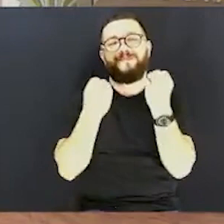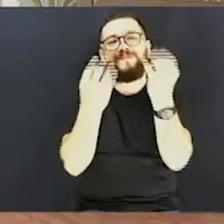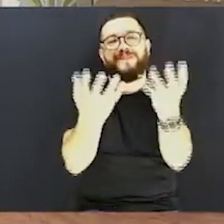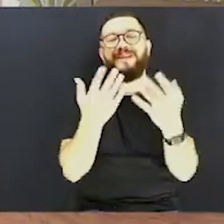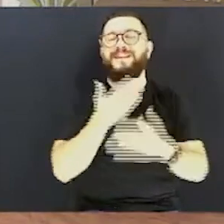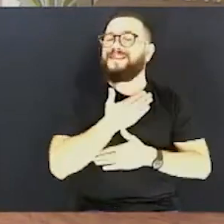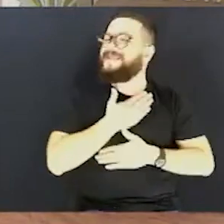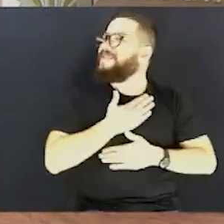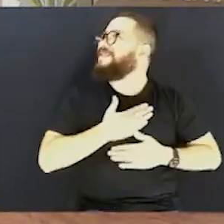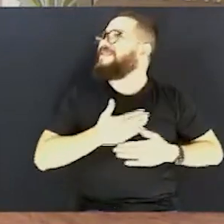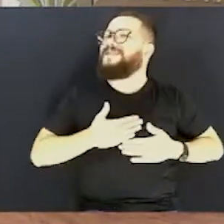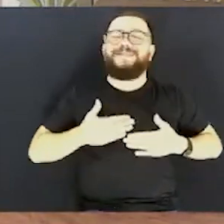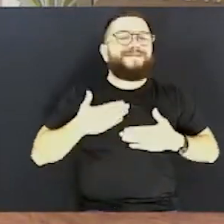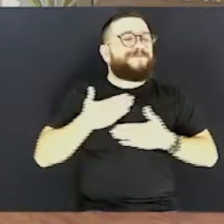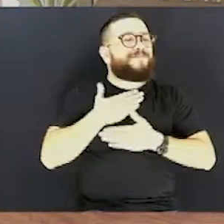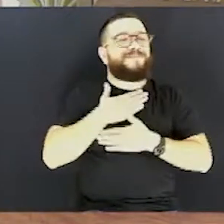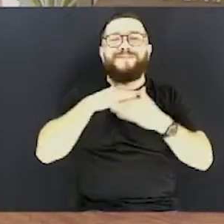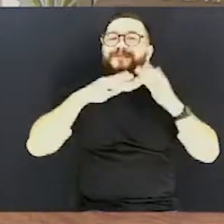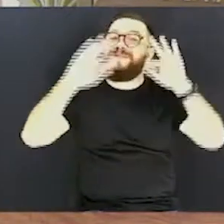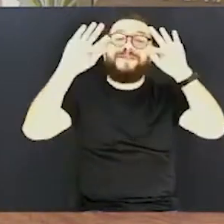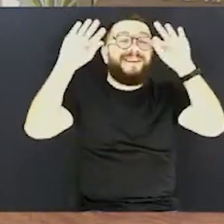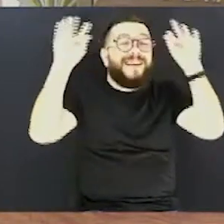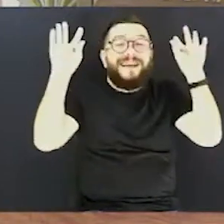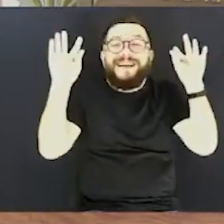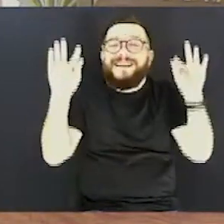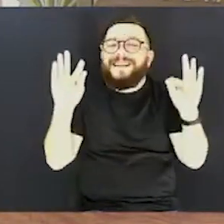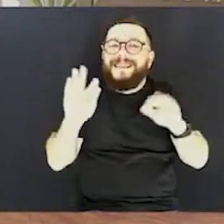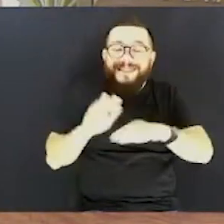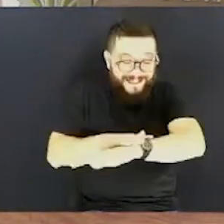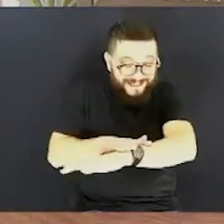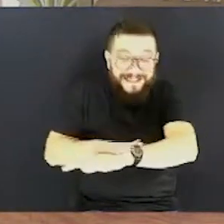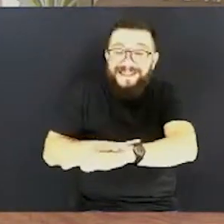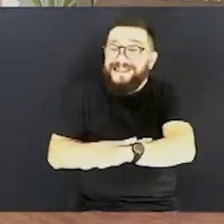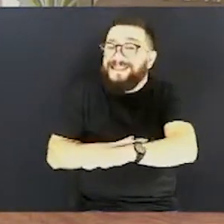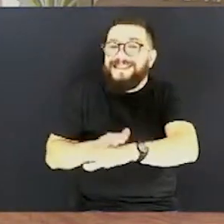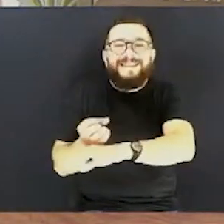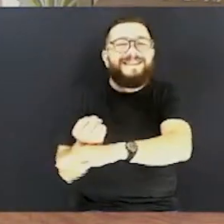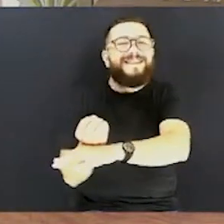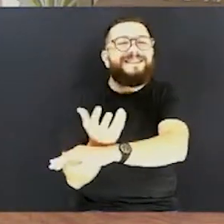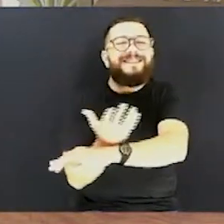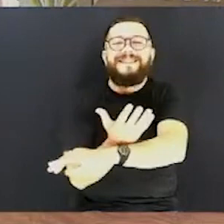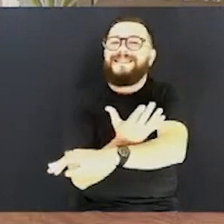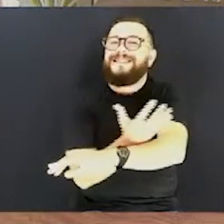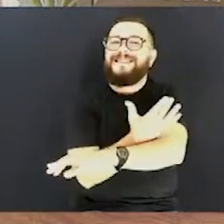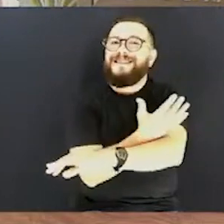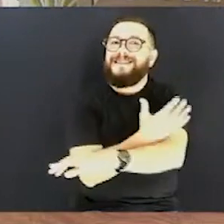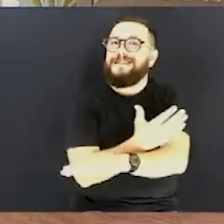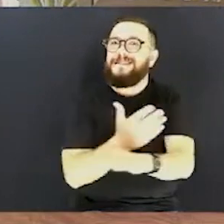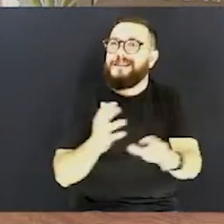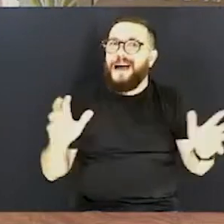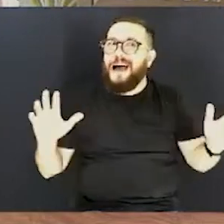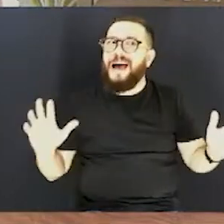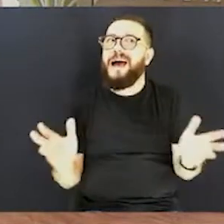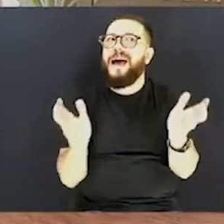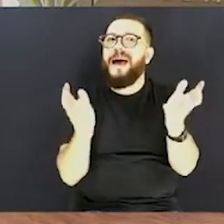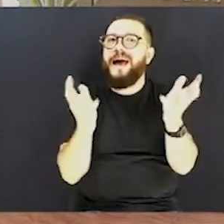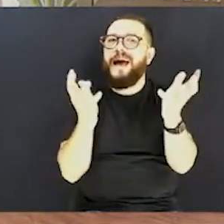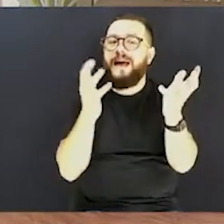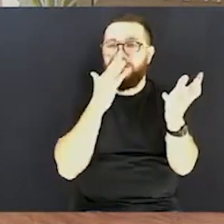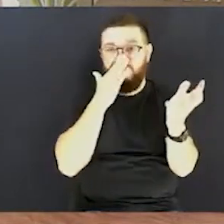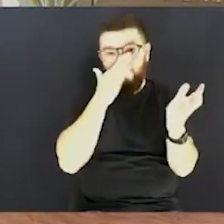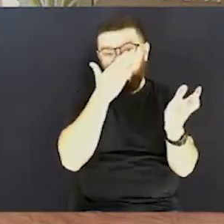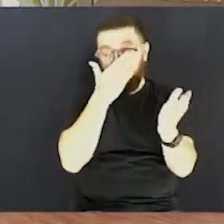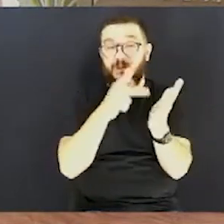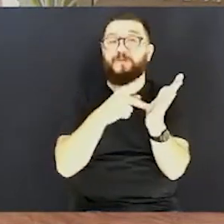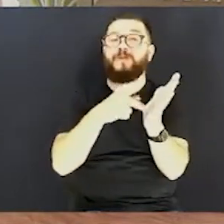alegria e de emoção por saber que a gente está avançando muito. Curitiba hoje, sem dúvida, tem